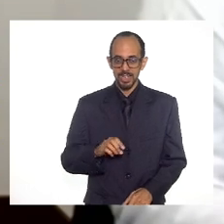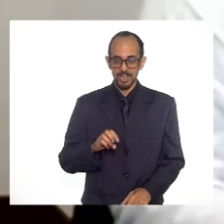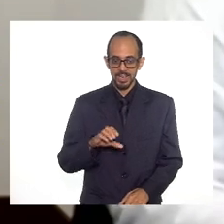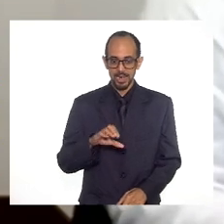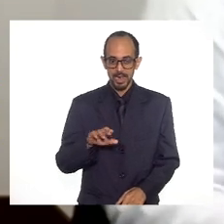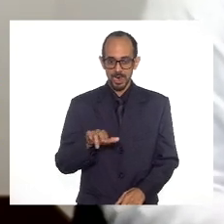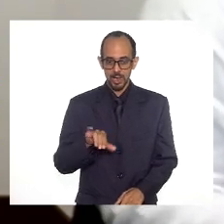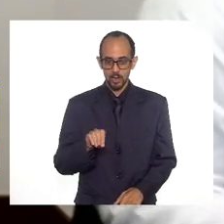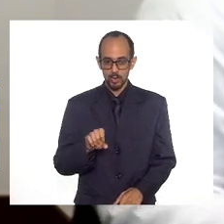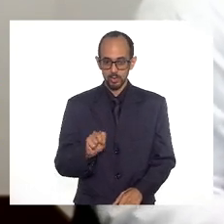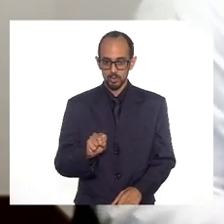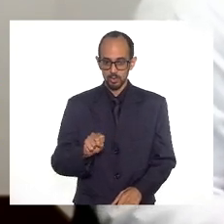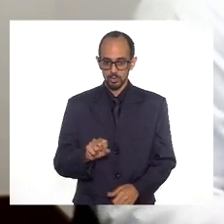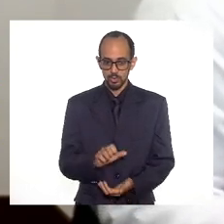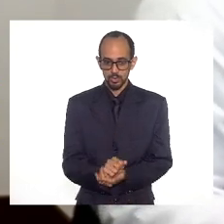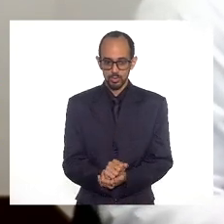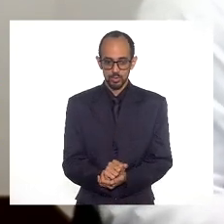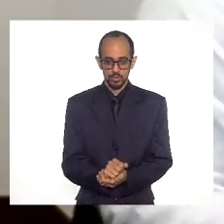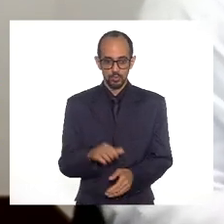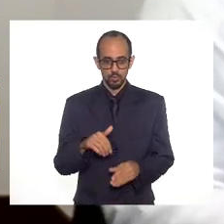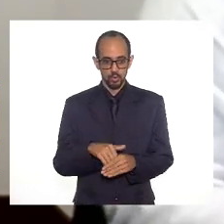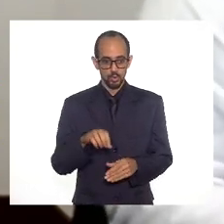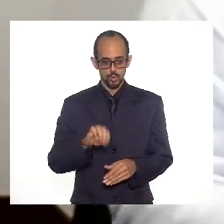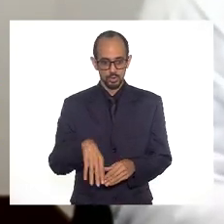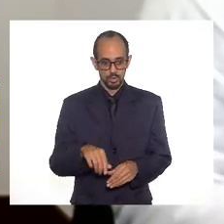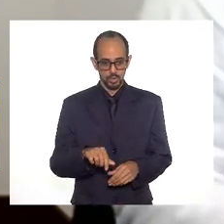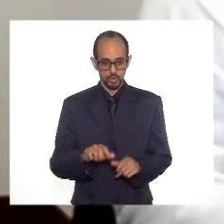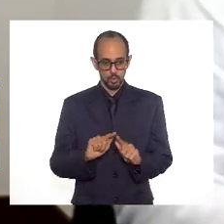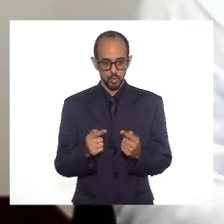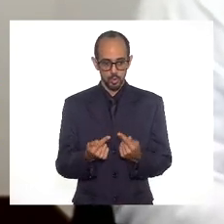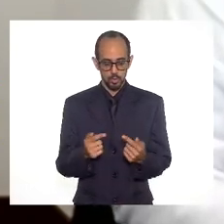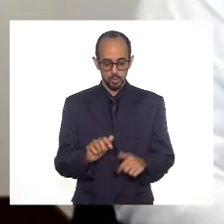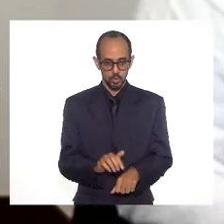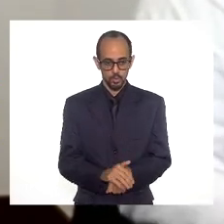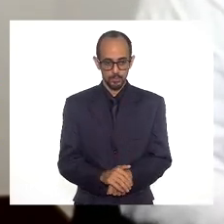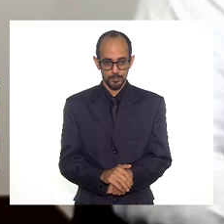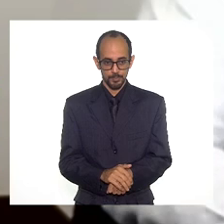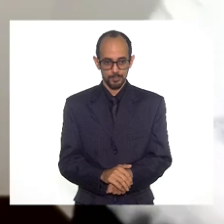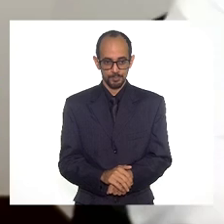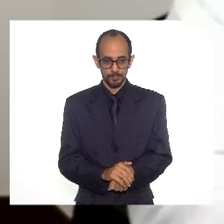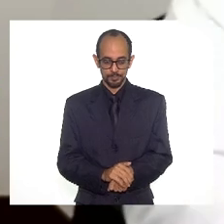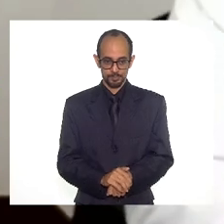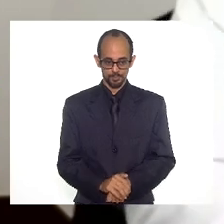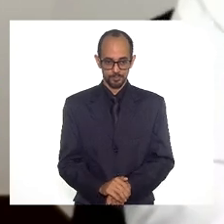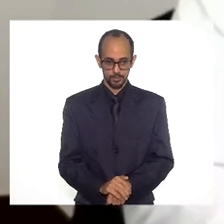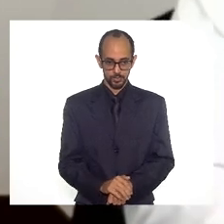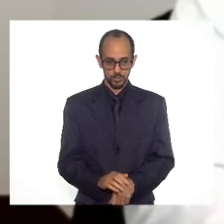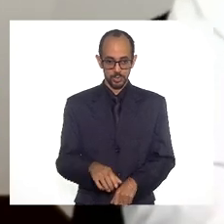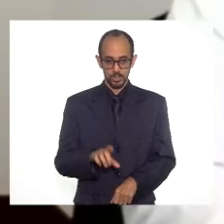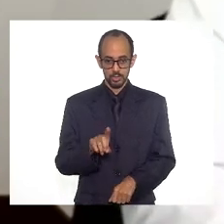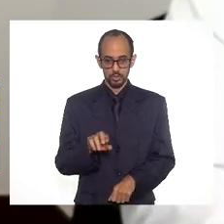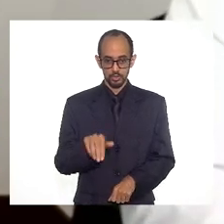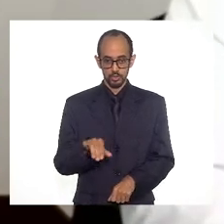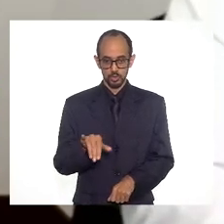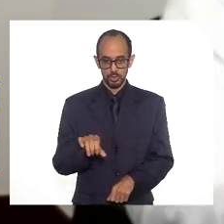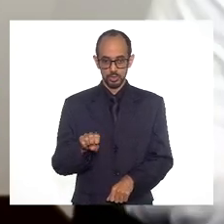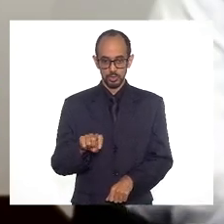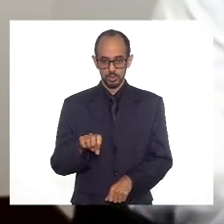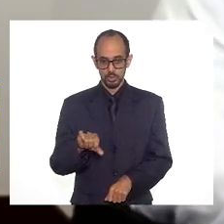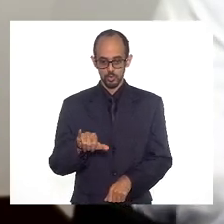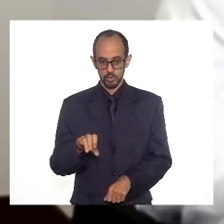Deputado delegado Carlos Augusto votou sim no grupo. Deputado Dionísio Lins.